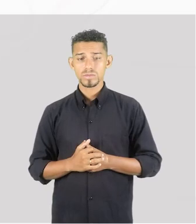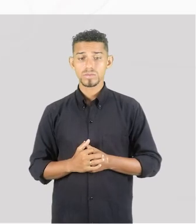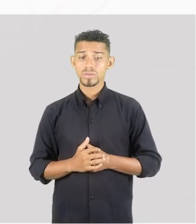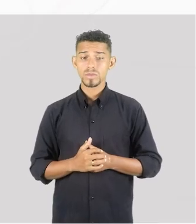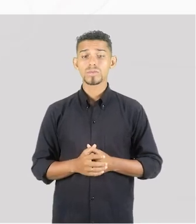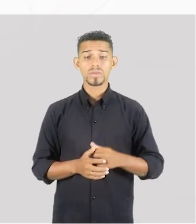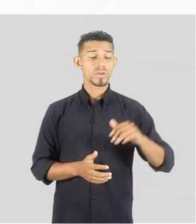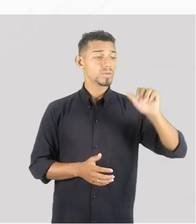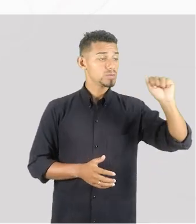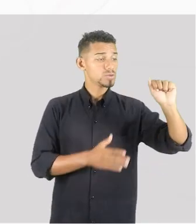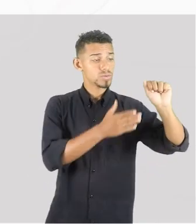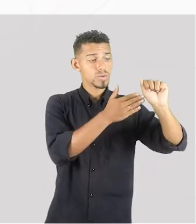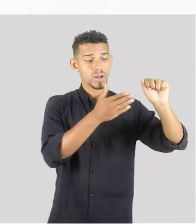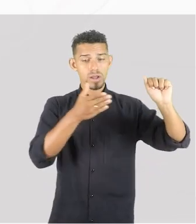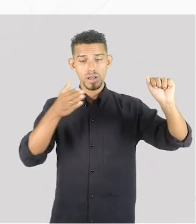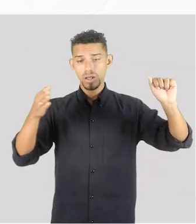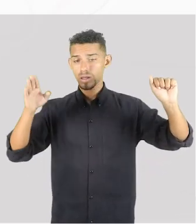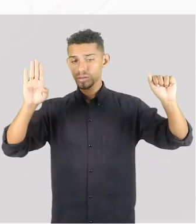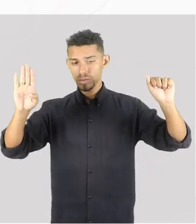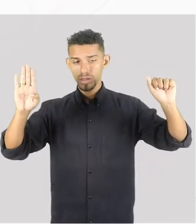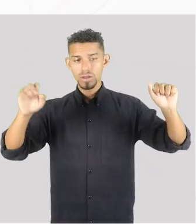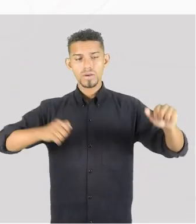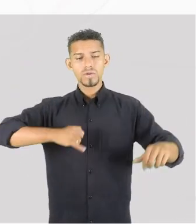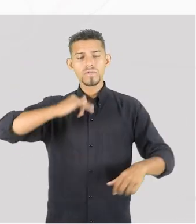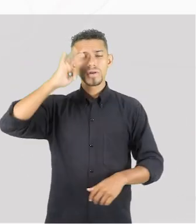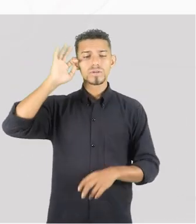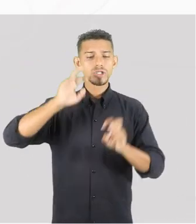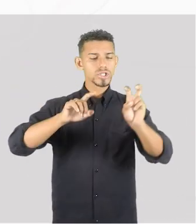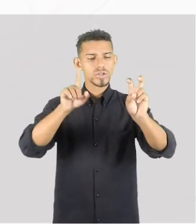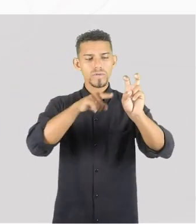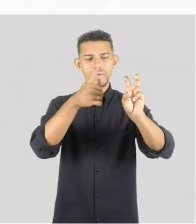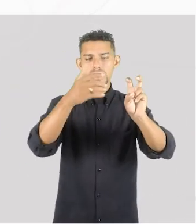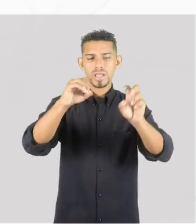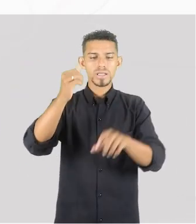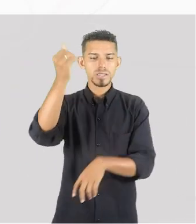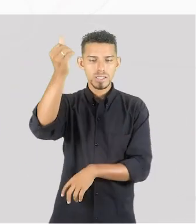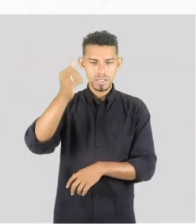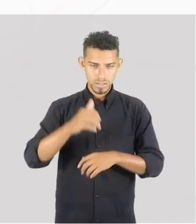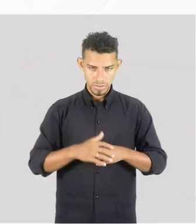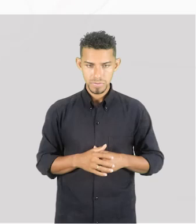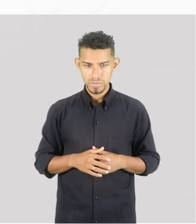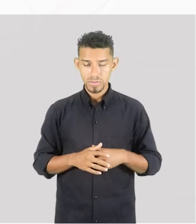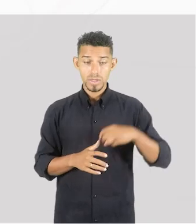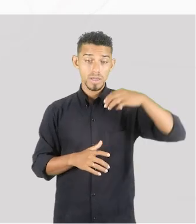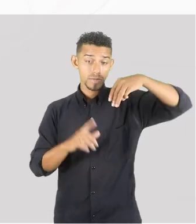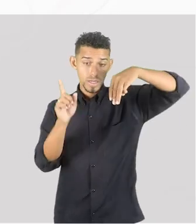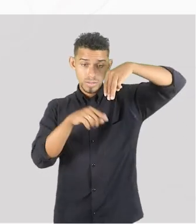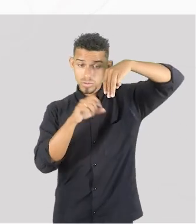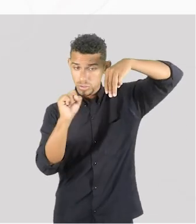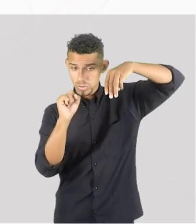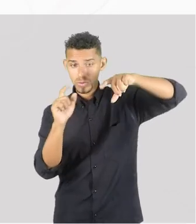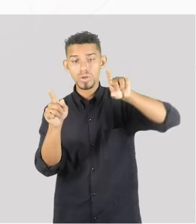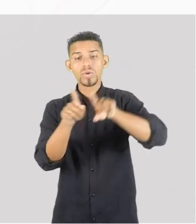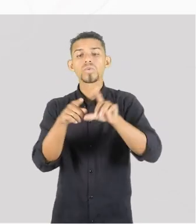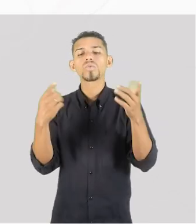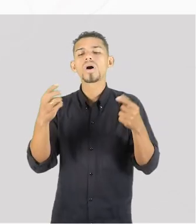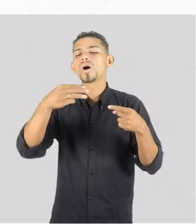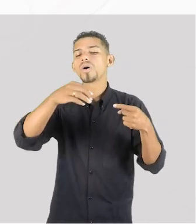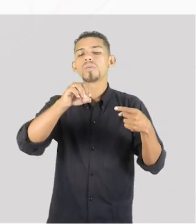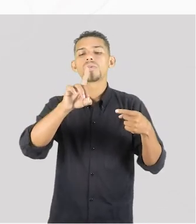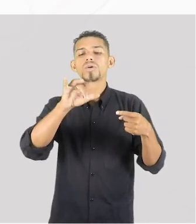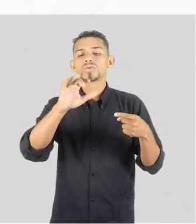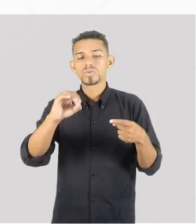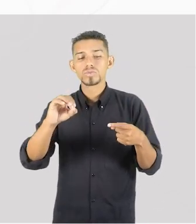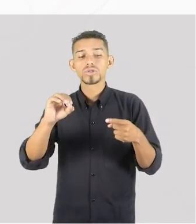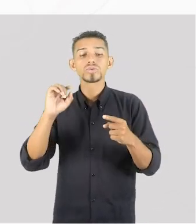vai do ponto A ao ponto B com velocidade de 5 vezes 10 a sexta. Qual é o módulo e o sentido da força magnética que atua sobre